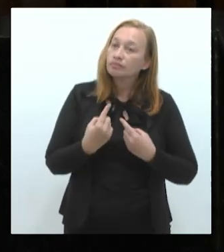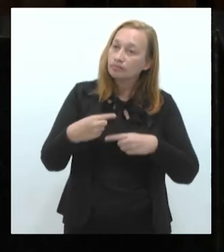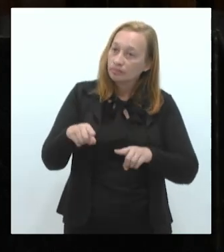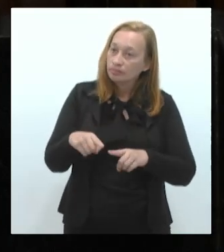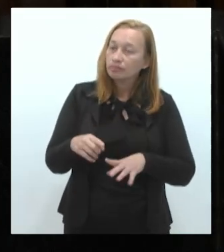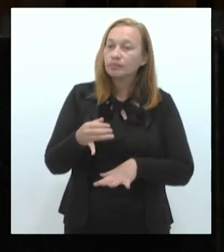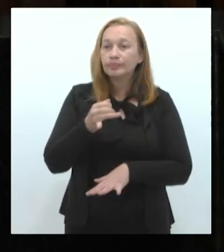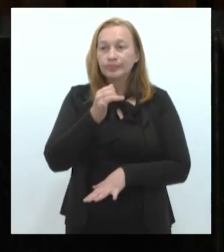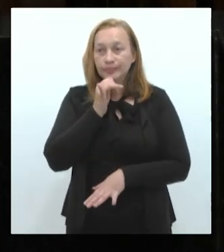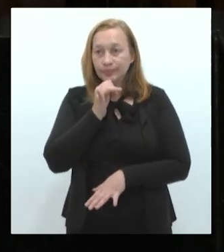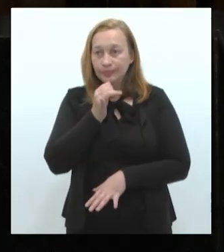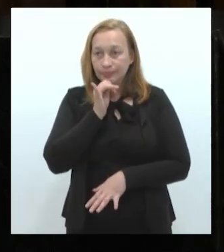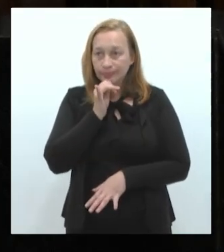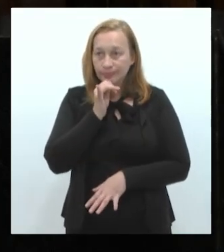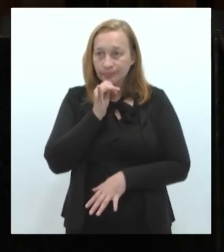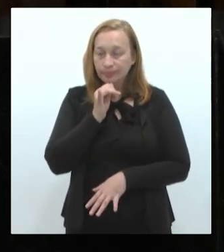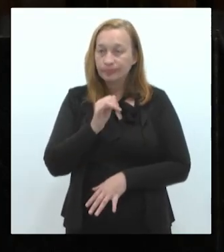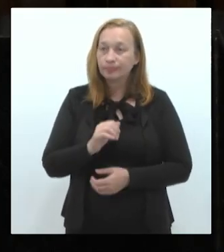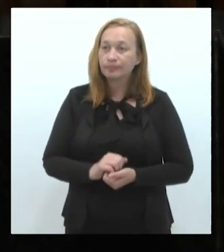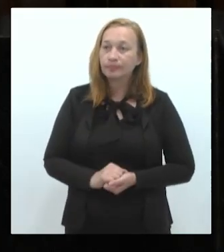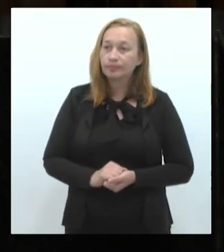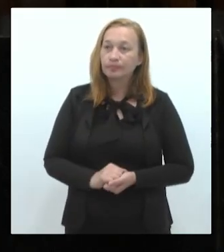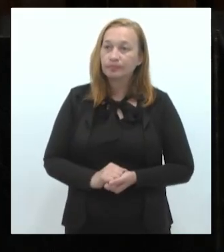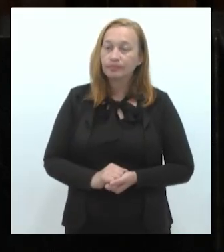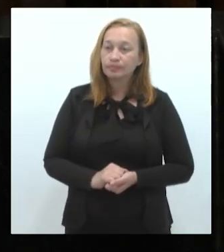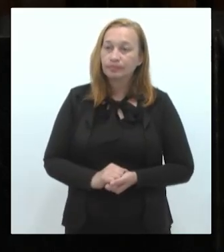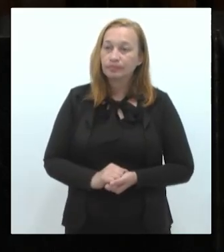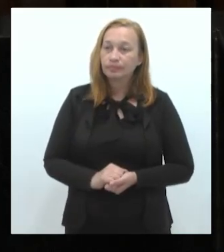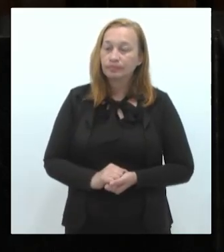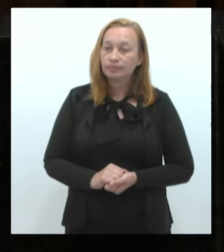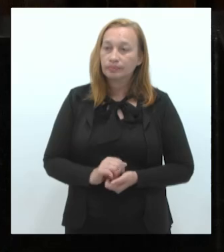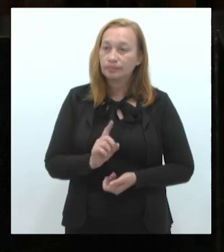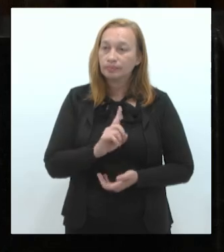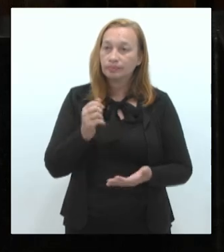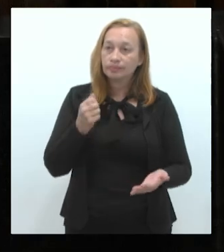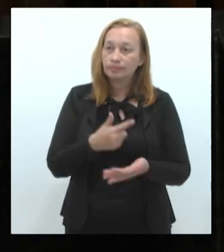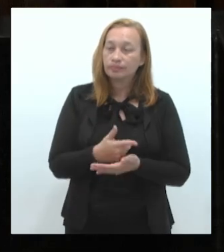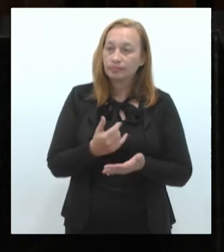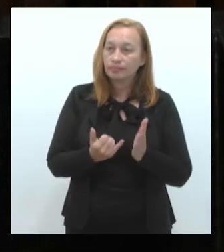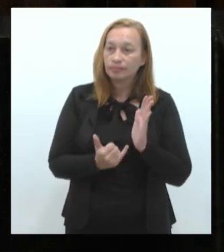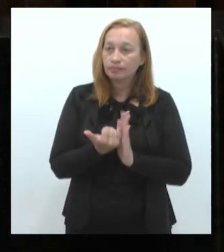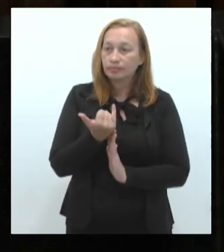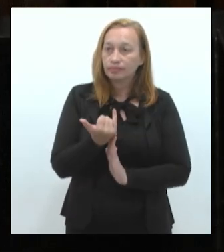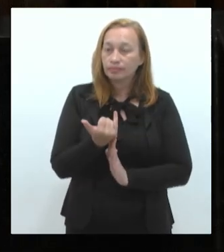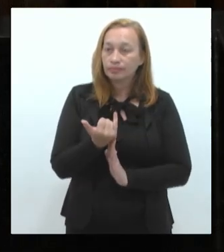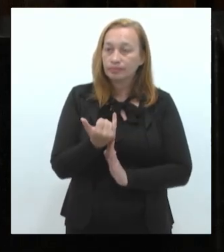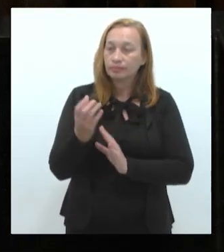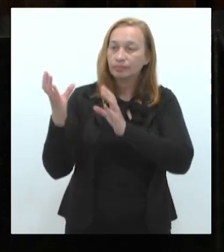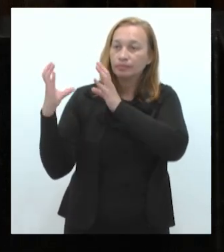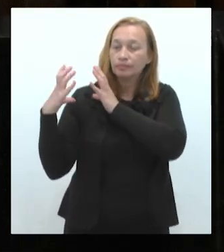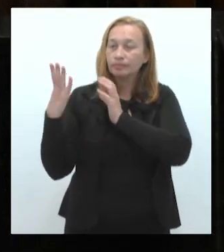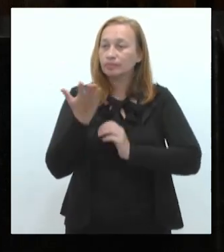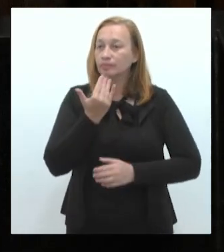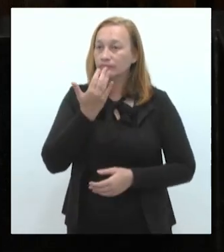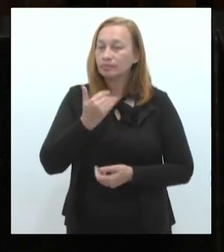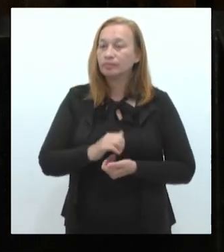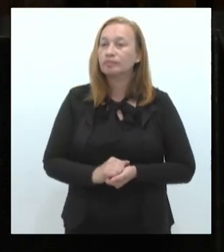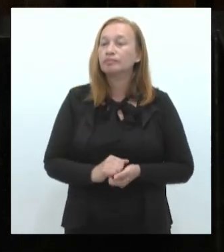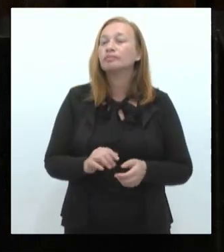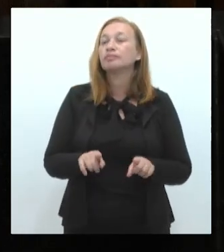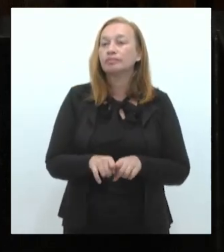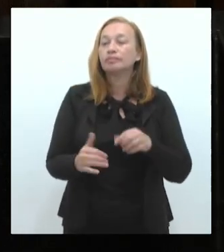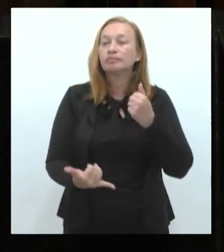por exemplo, a isenção dos impostos para os produtos da cesta básica. Tentam